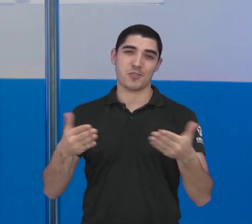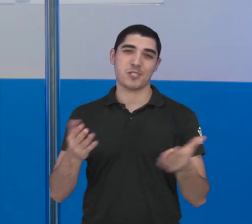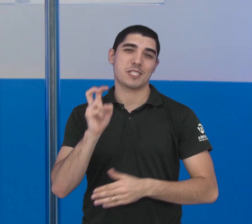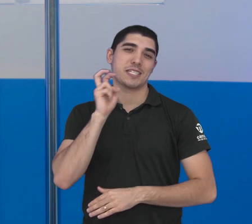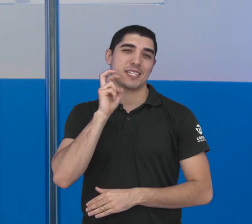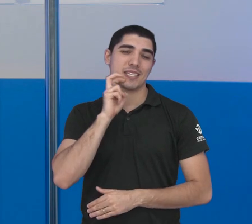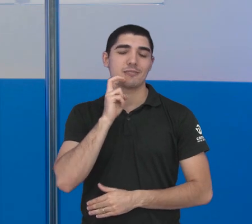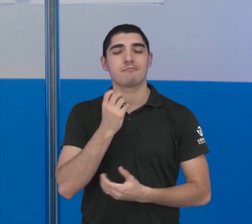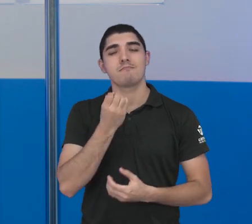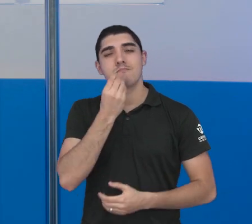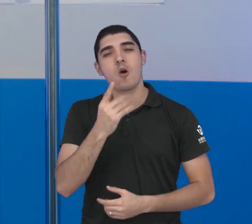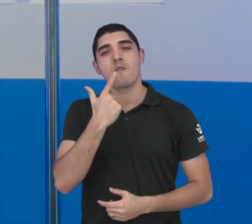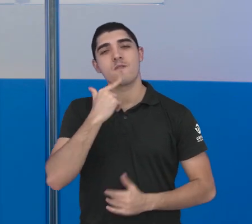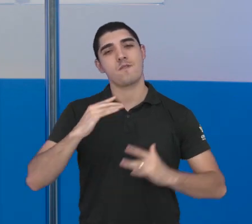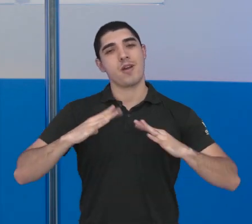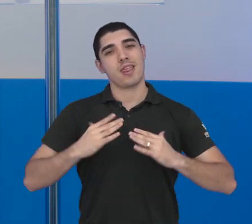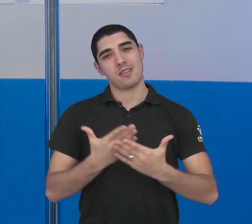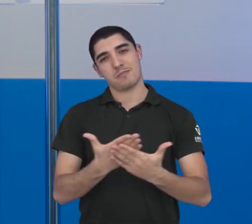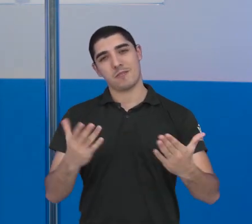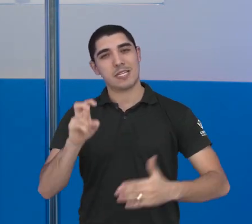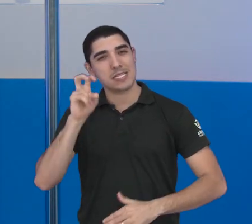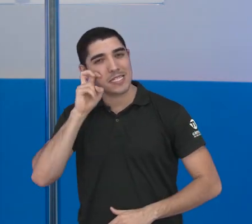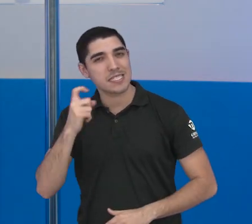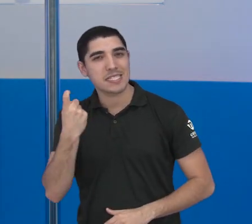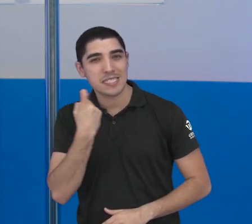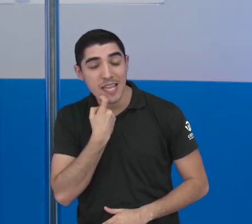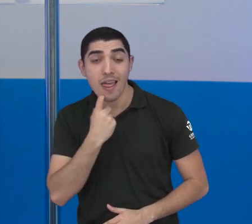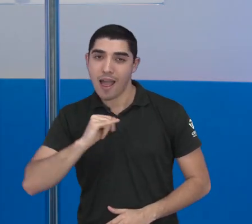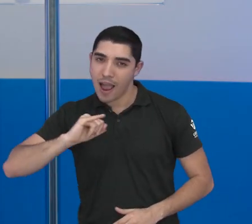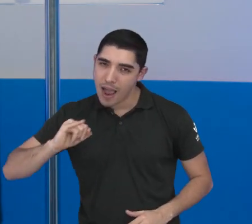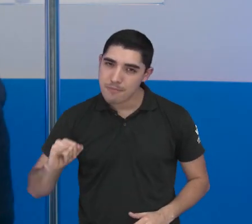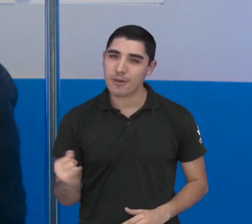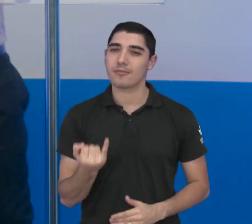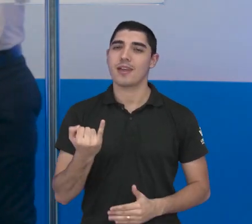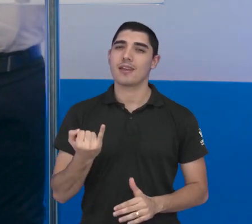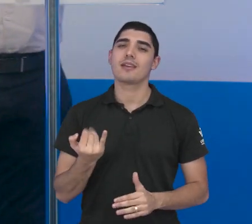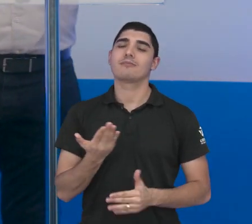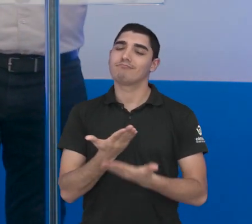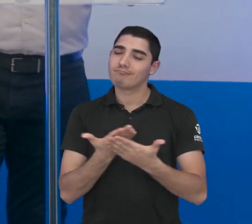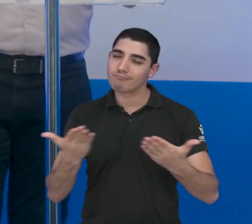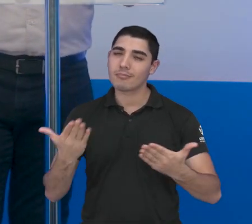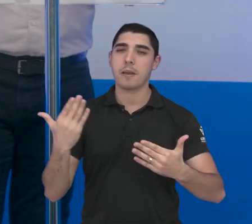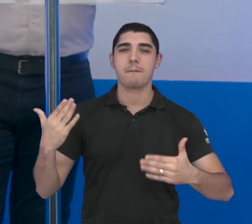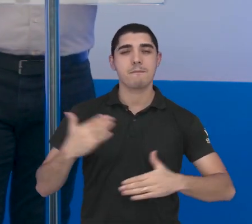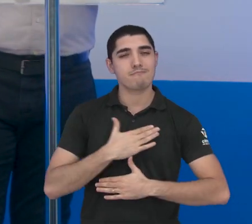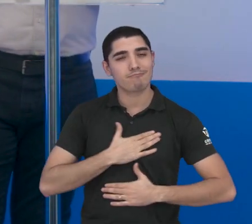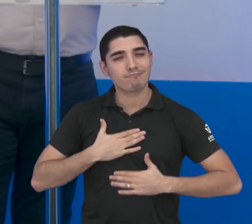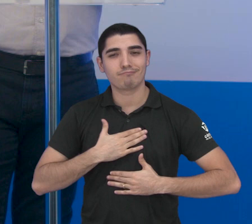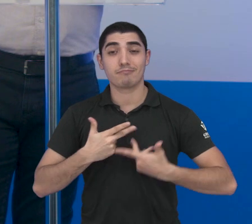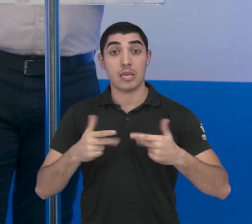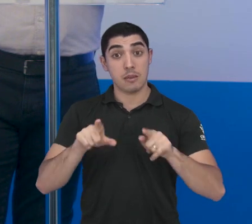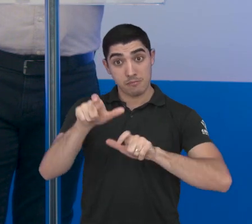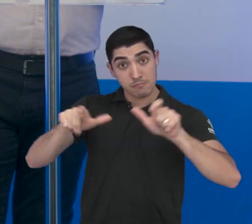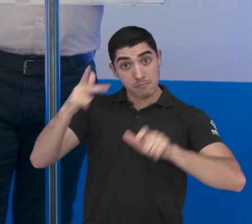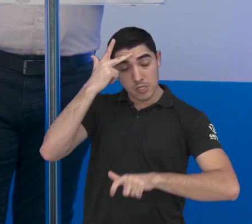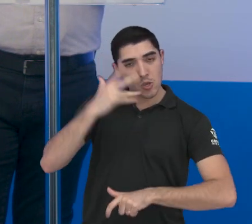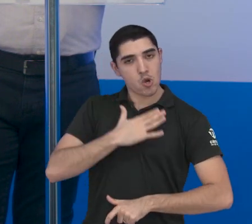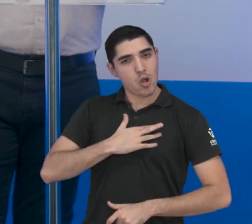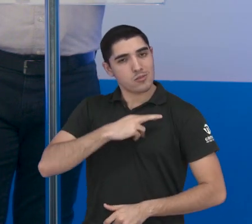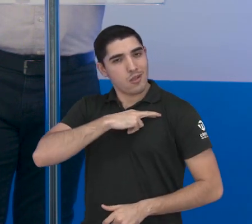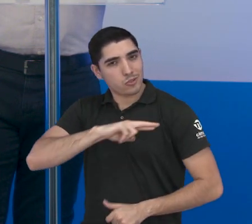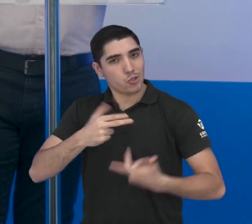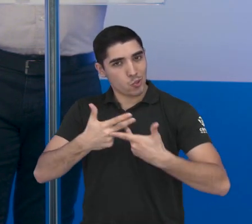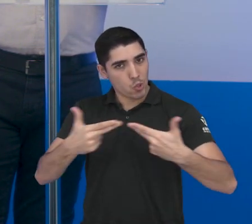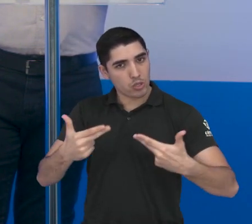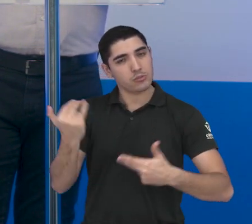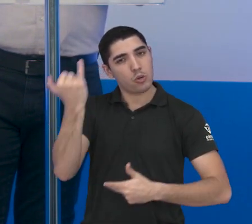desta quinta. Um ótimo feriado prolongado para você, viu? Aproveite também, aproveite muito, viu? E para os religiosos, que seja um momento